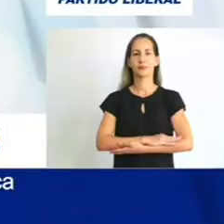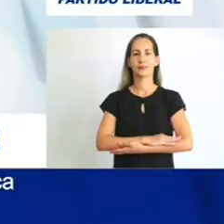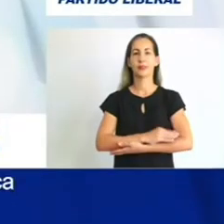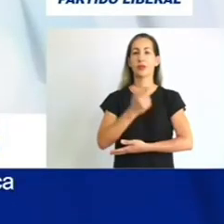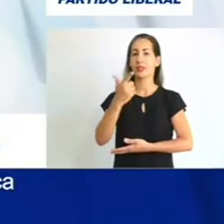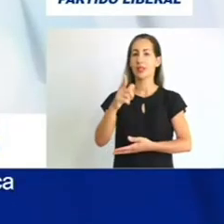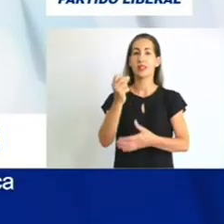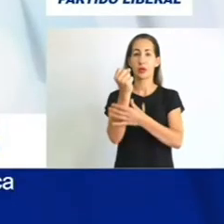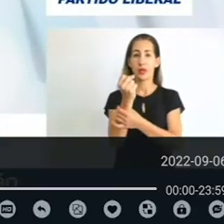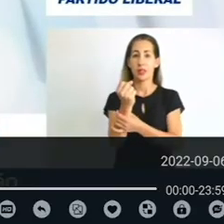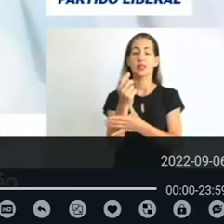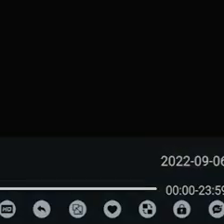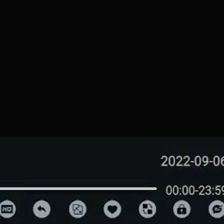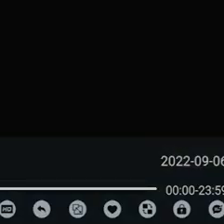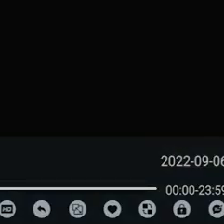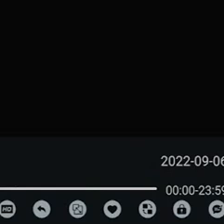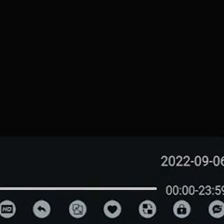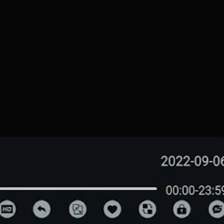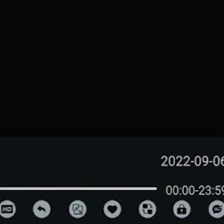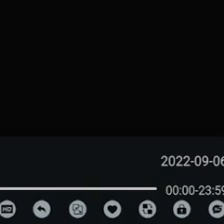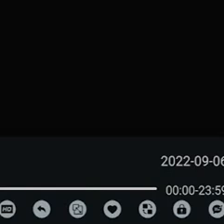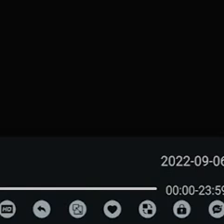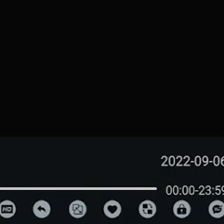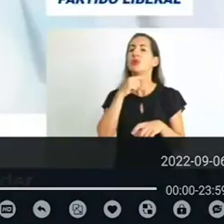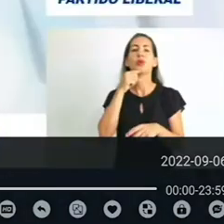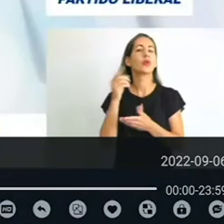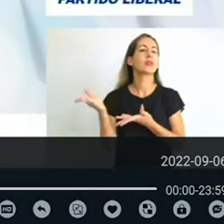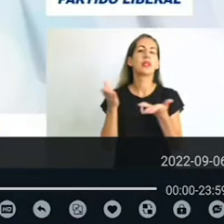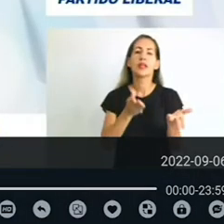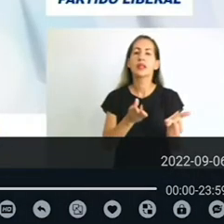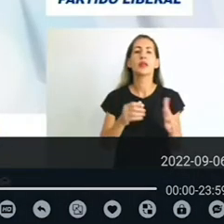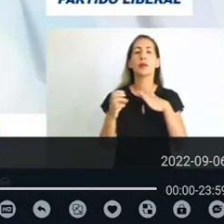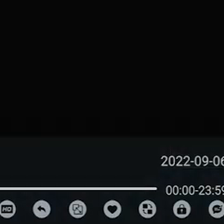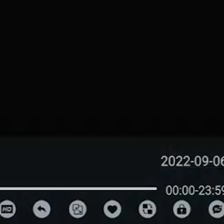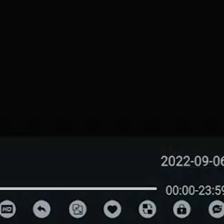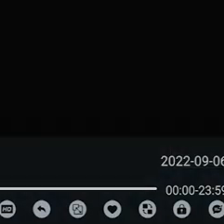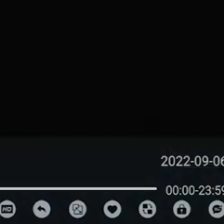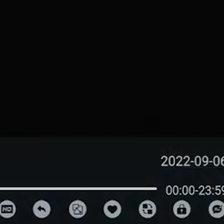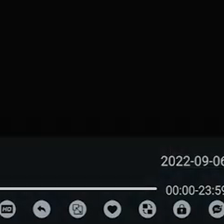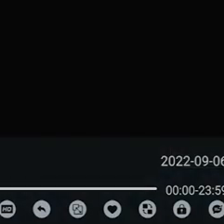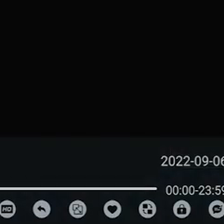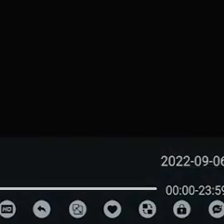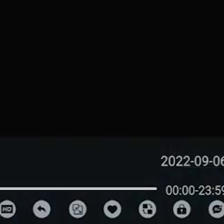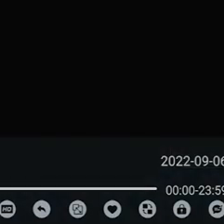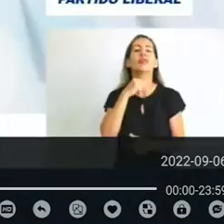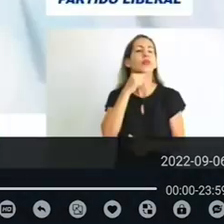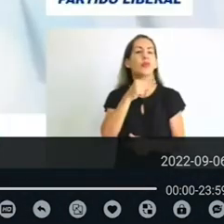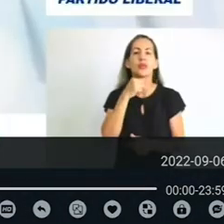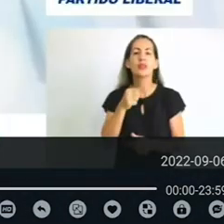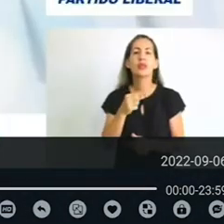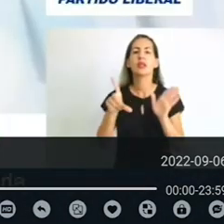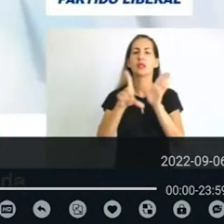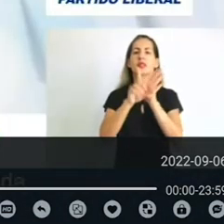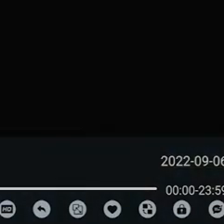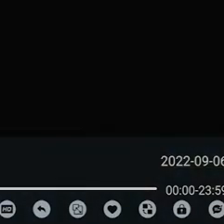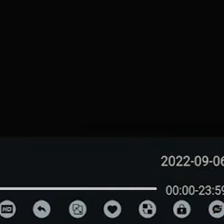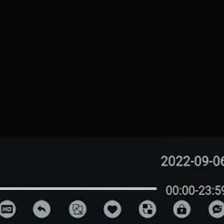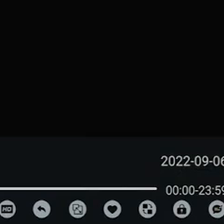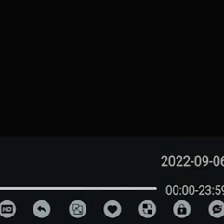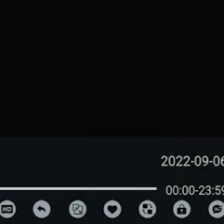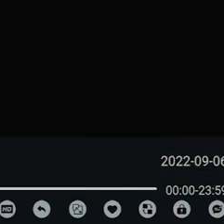77. Sem uma segurança pública de qualidade. No seu consultório, empresário. Economia. Por